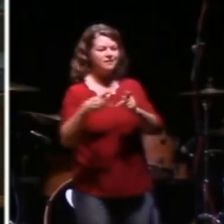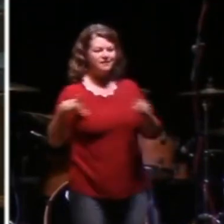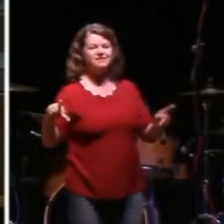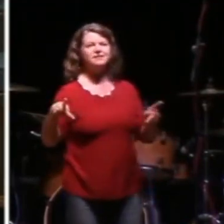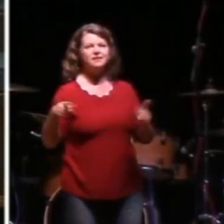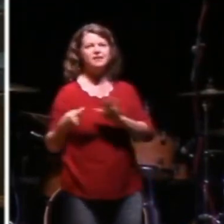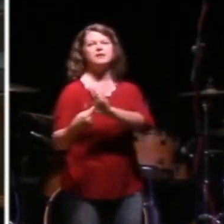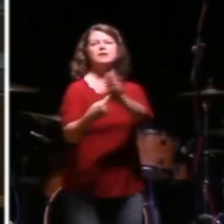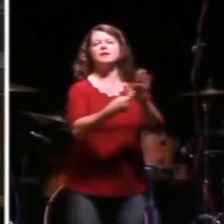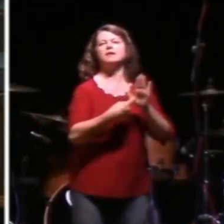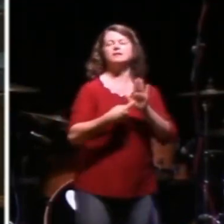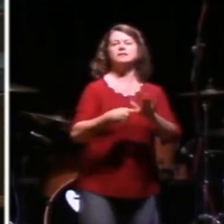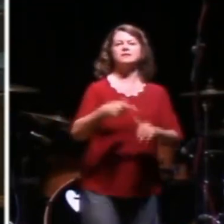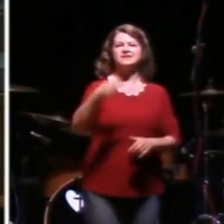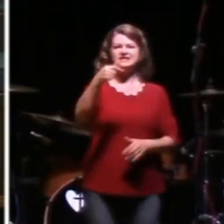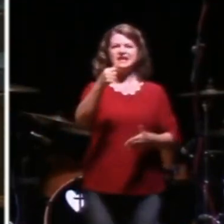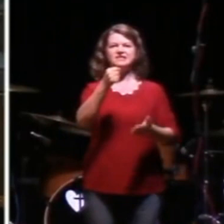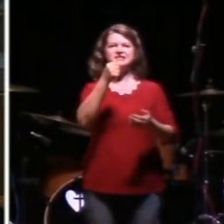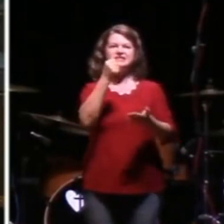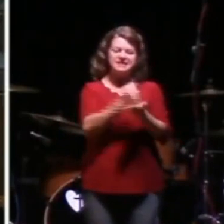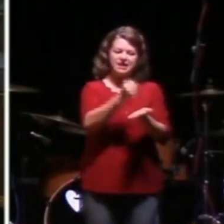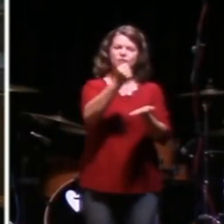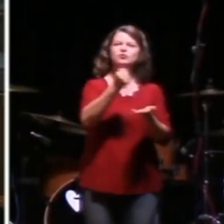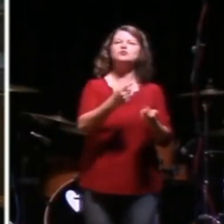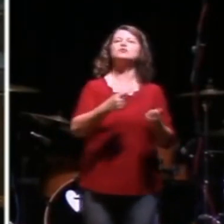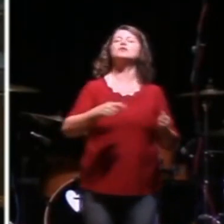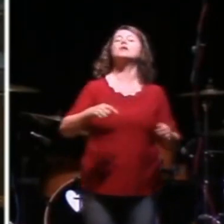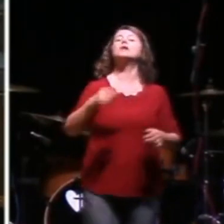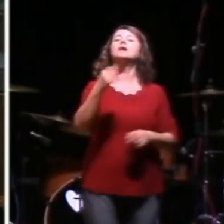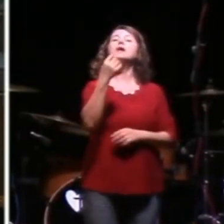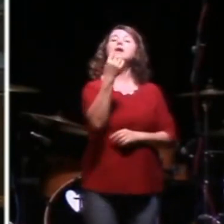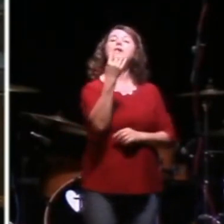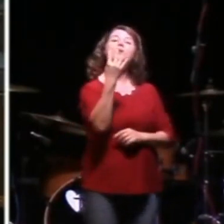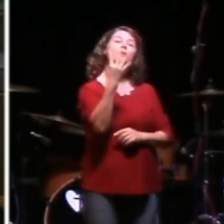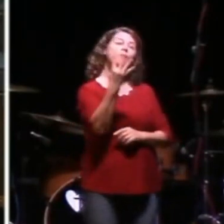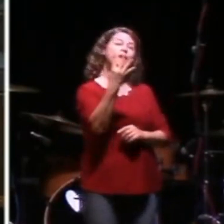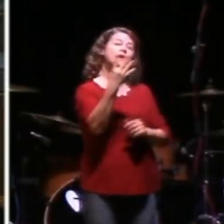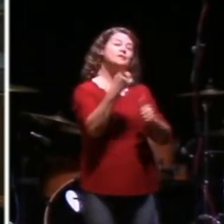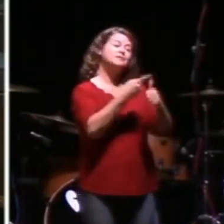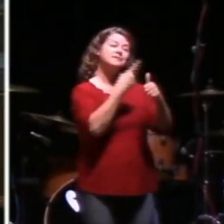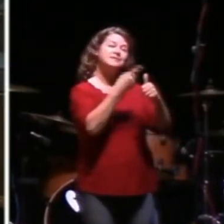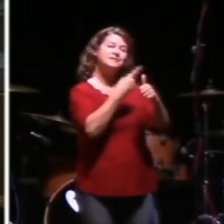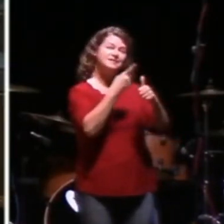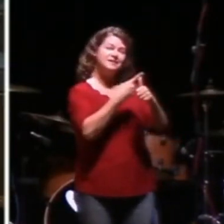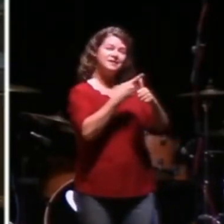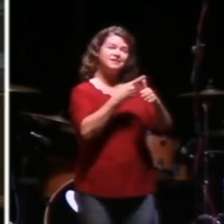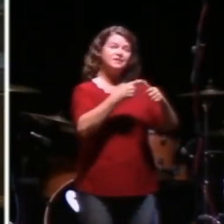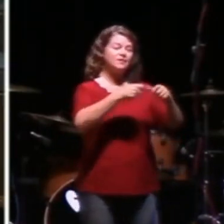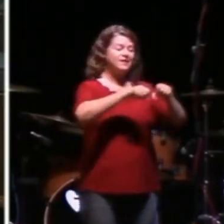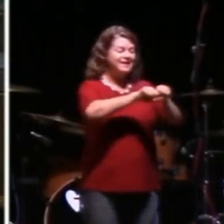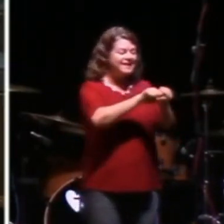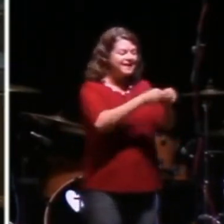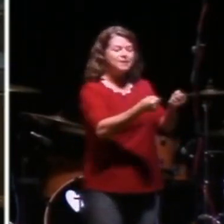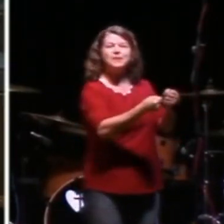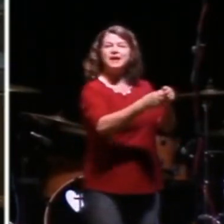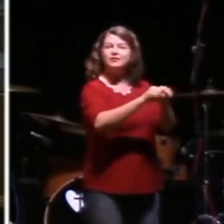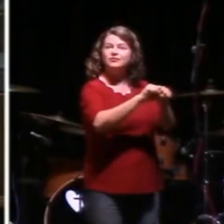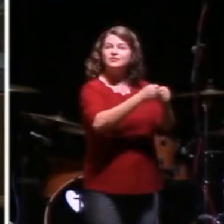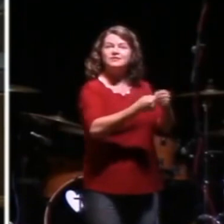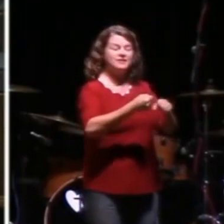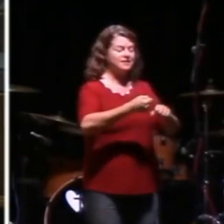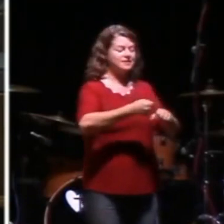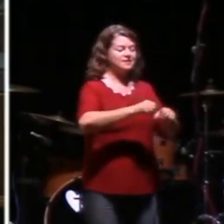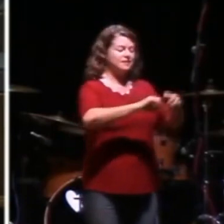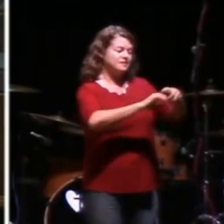então são sete selos e os quatro desses primeiros selos eles são quebrados e eles